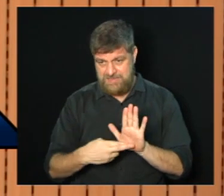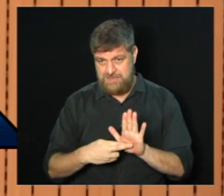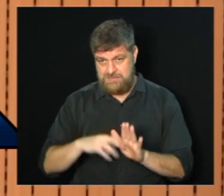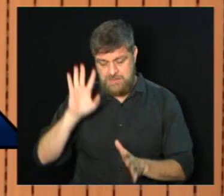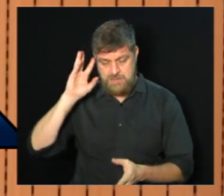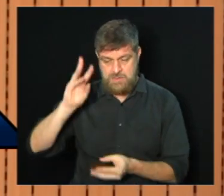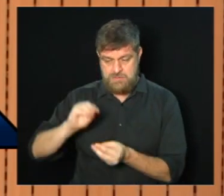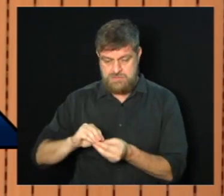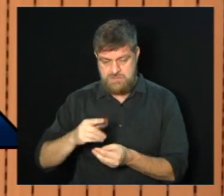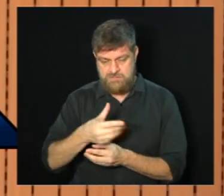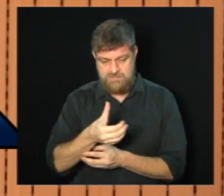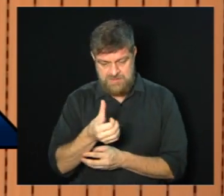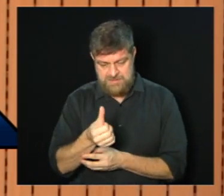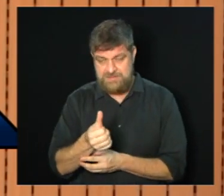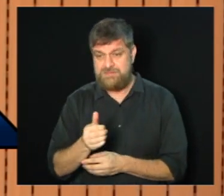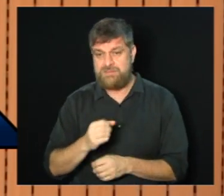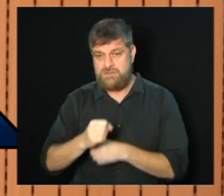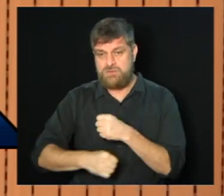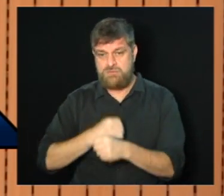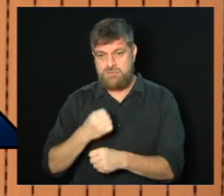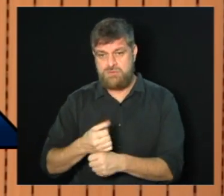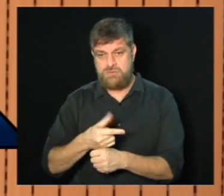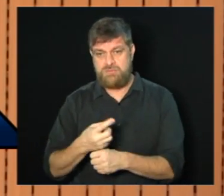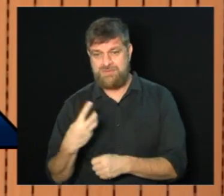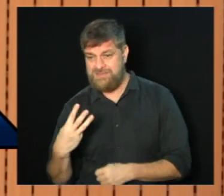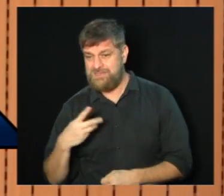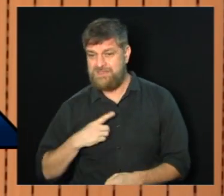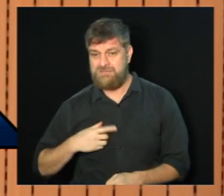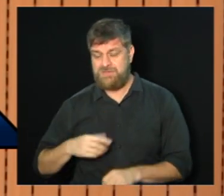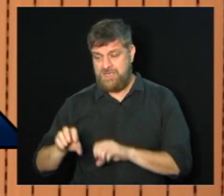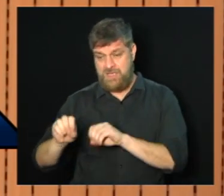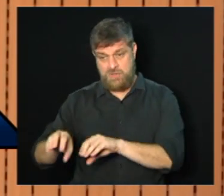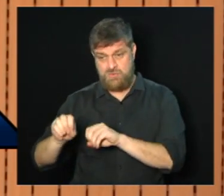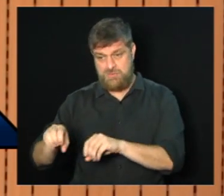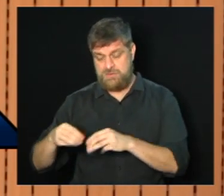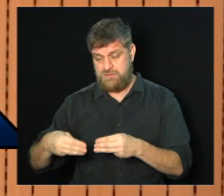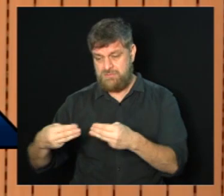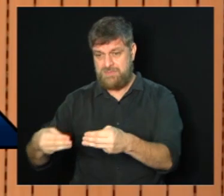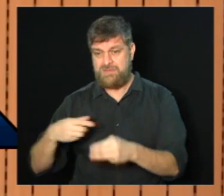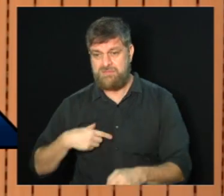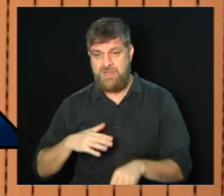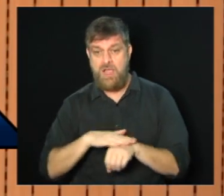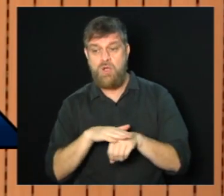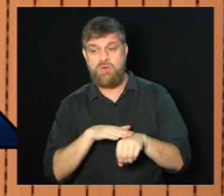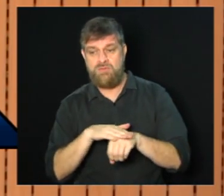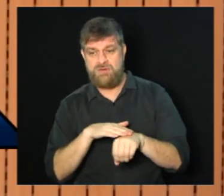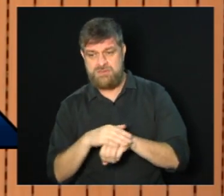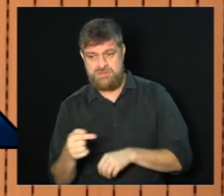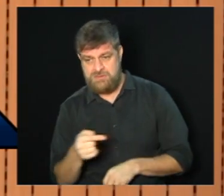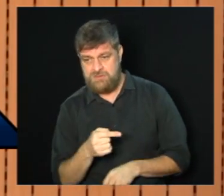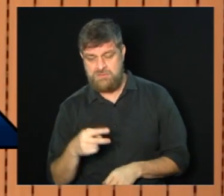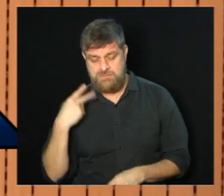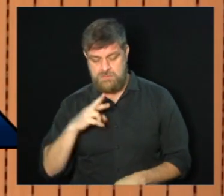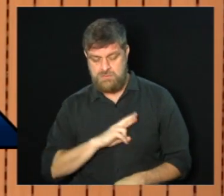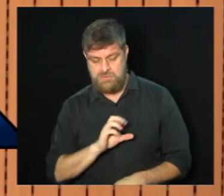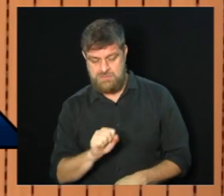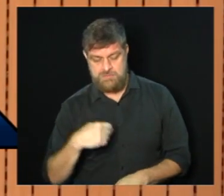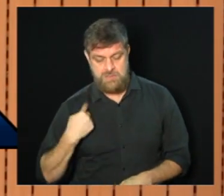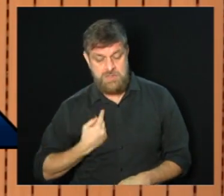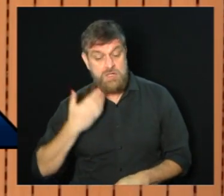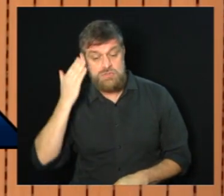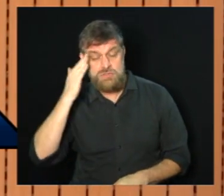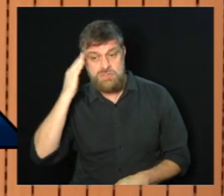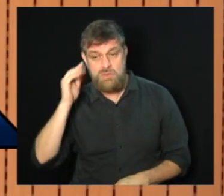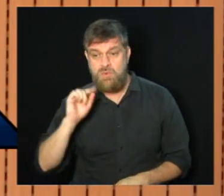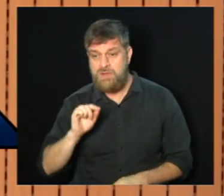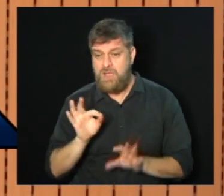26, 17 de junho de 2013, do Ministério da Educação, mas ela não será necessária. Em conversa com o vereador Luiz Rossini, nós entendemos de que